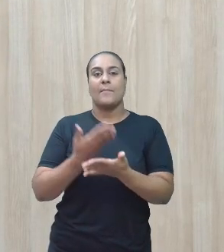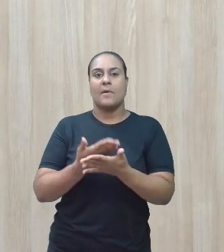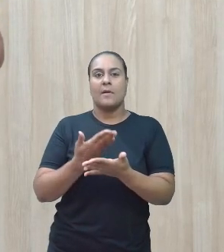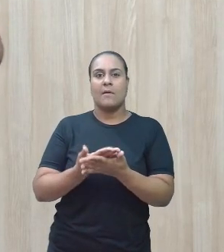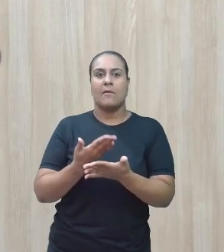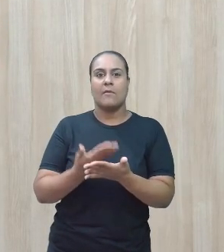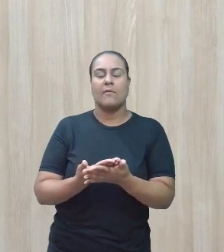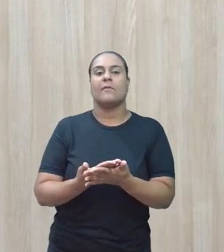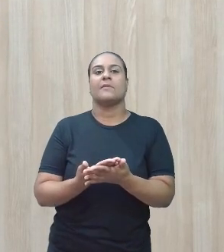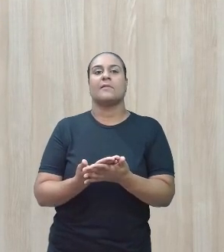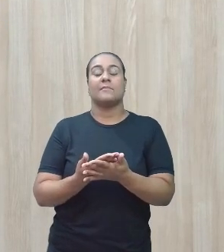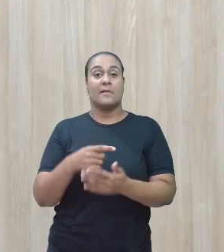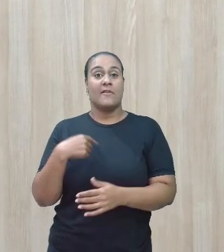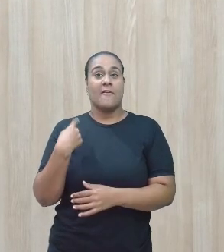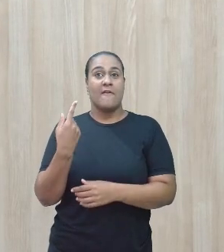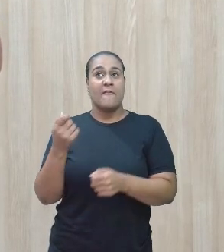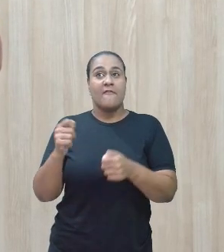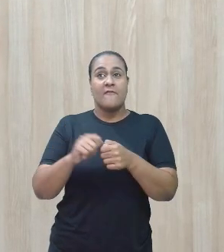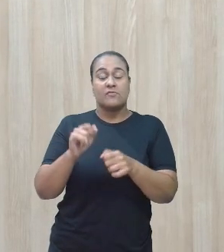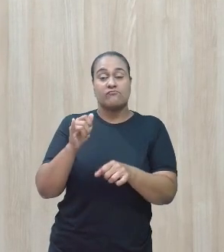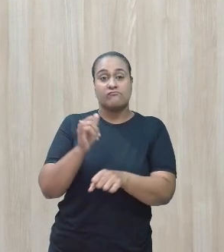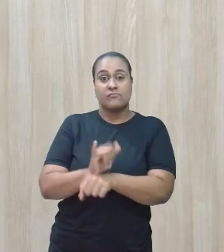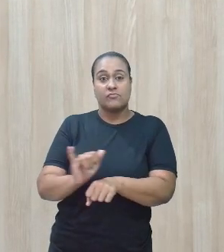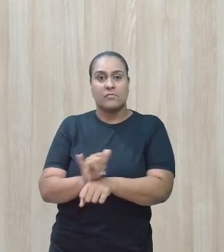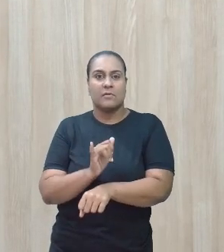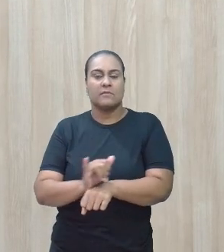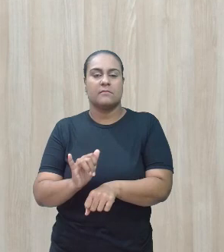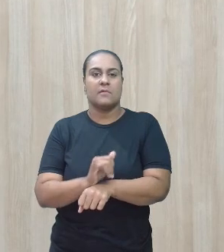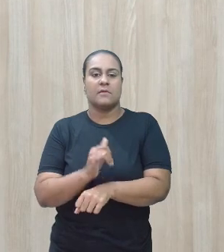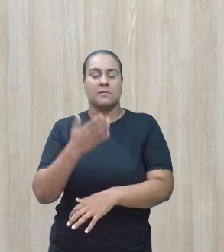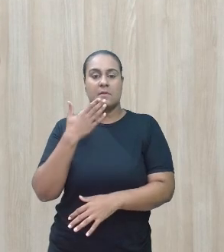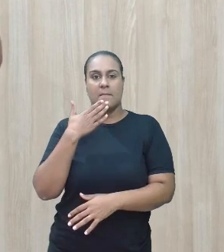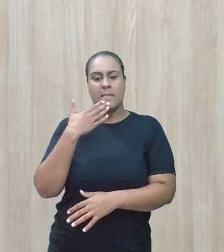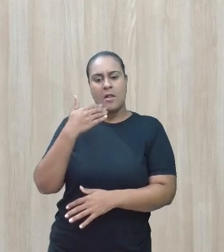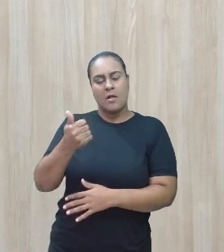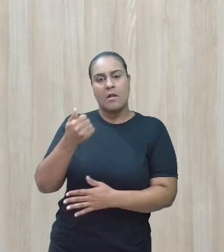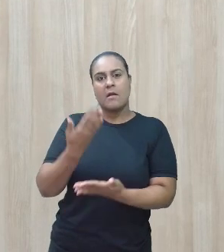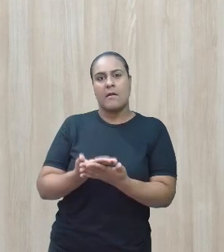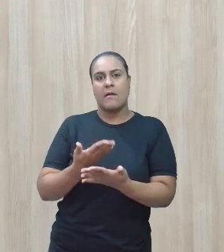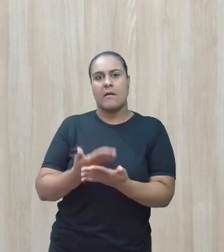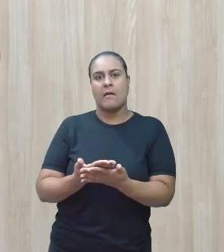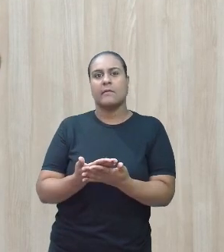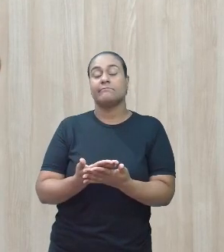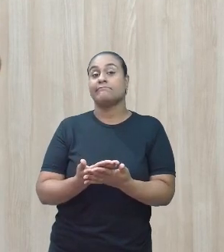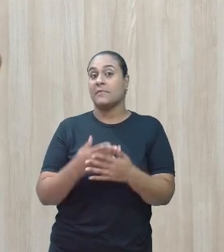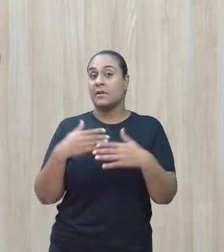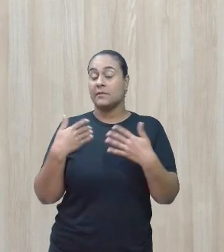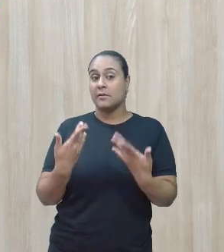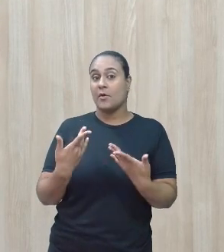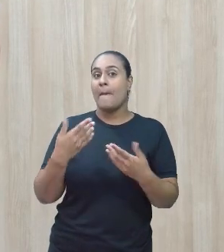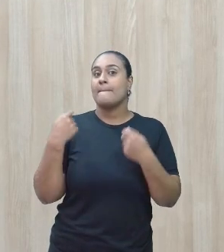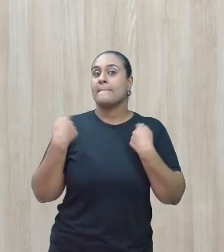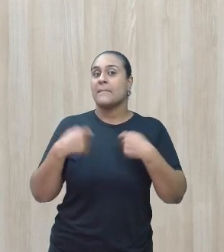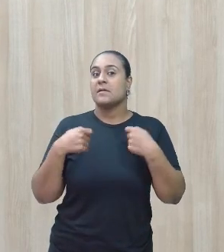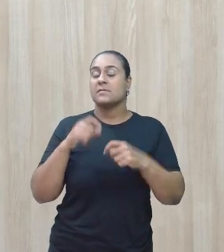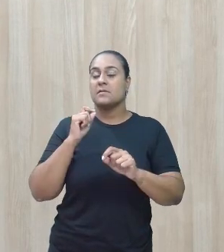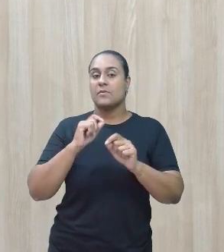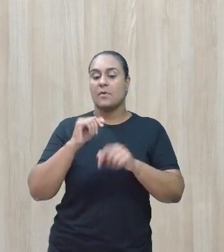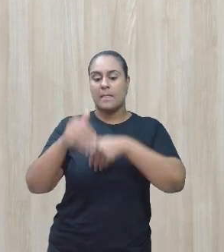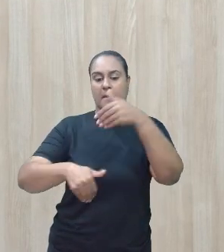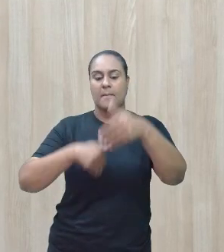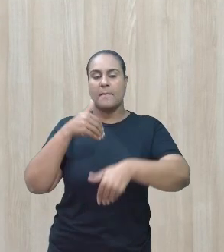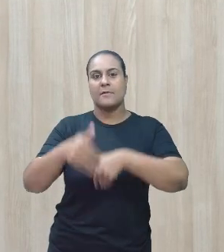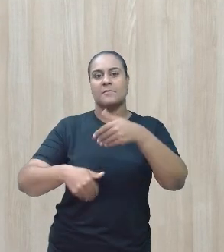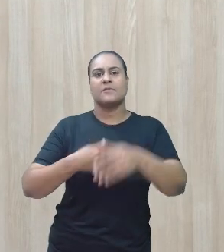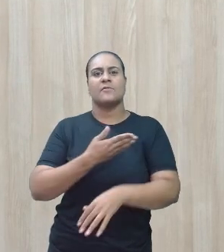que a aula fique cada vez melhor. E esse formato digital, ele precisa muito da interação com vocês, né? Então, nesse momento, se